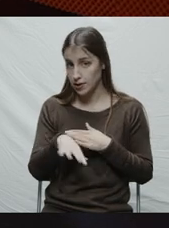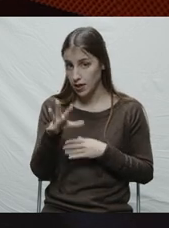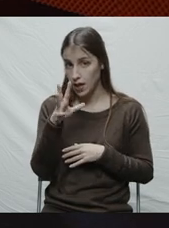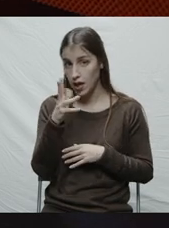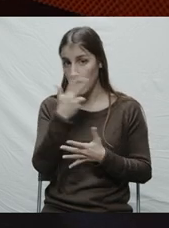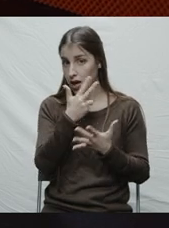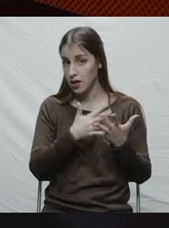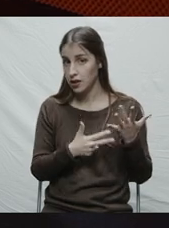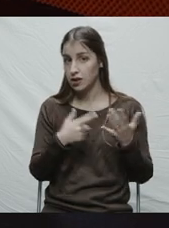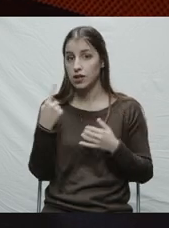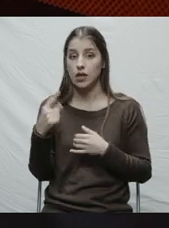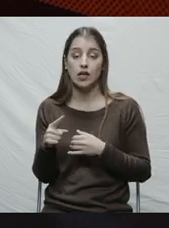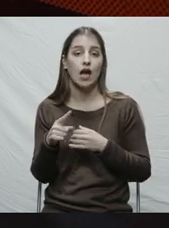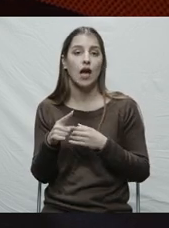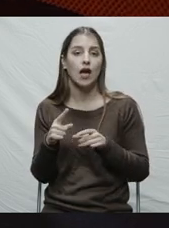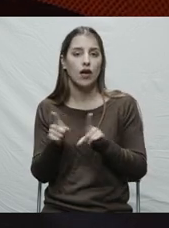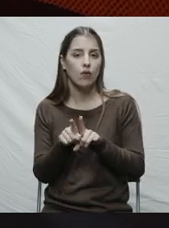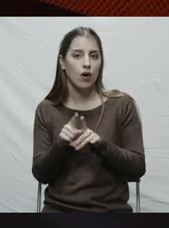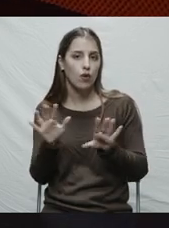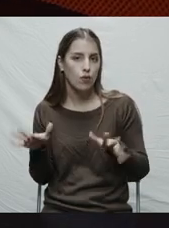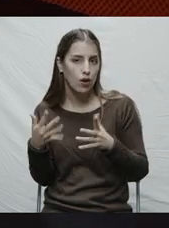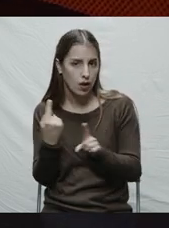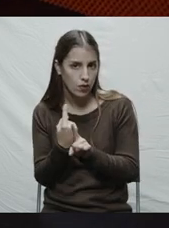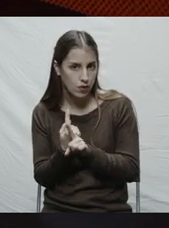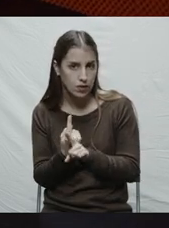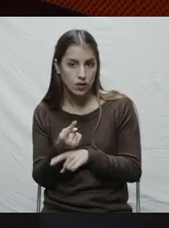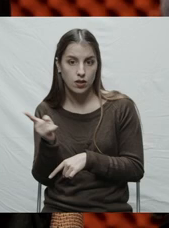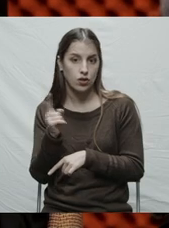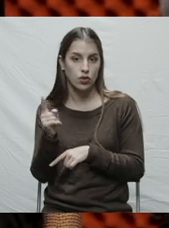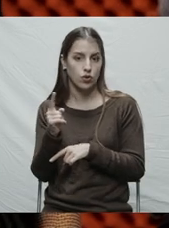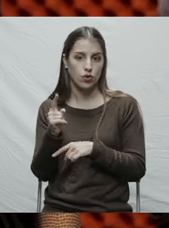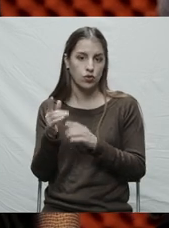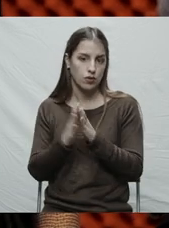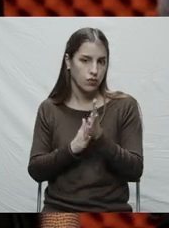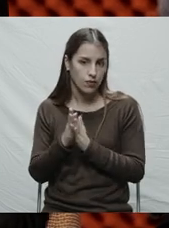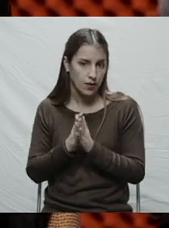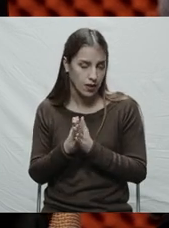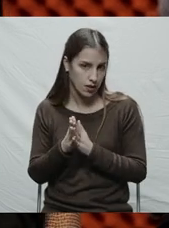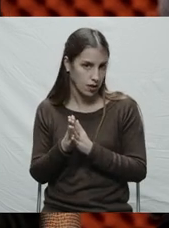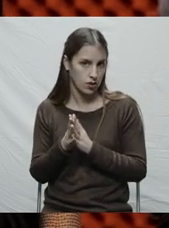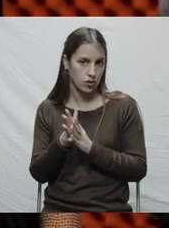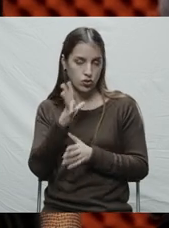muito tempo, e há quase um certo desencanto, há qualquer coisa, e certos termos já não se usam, certas expressões já não se usam, uma